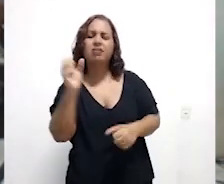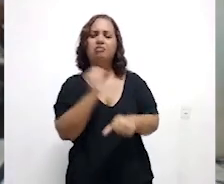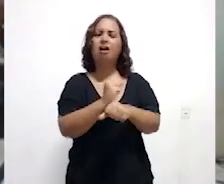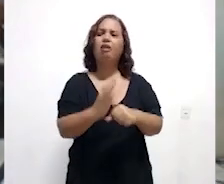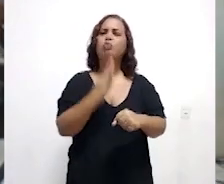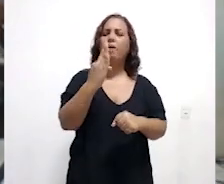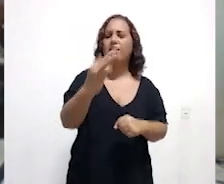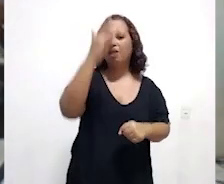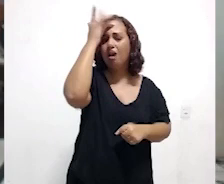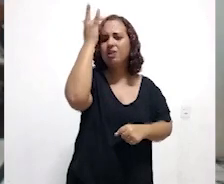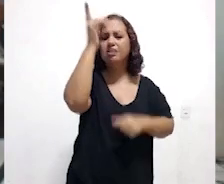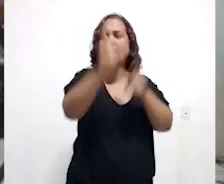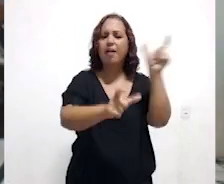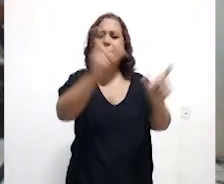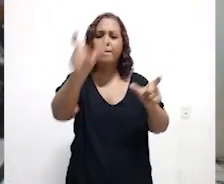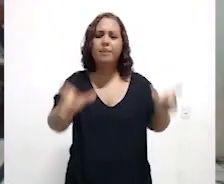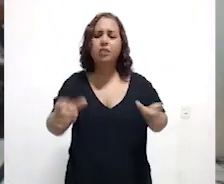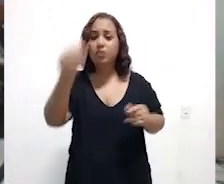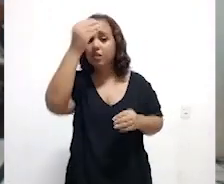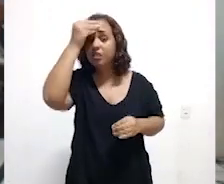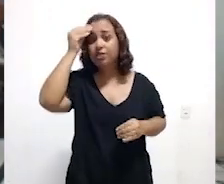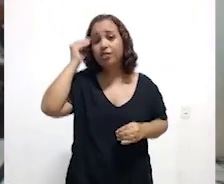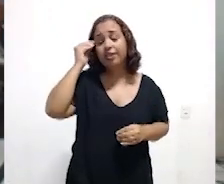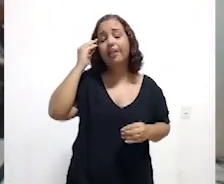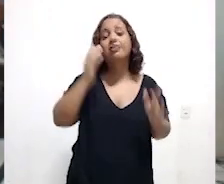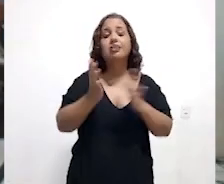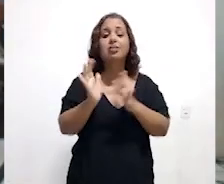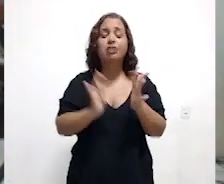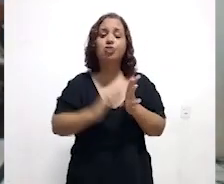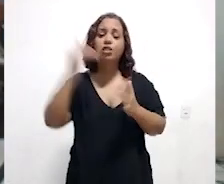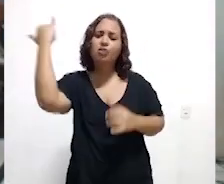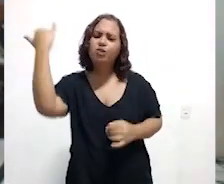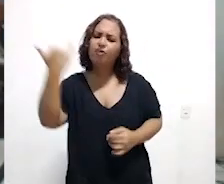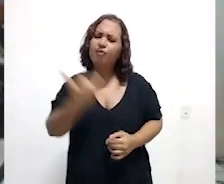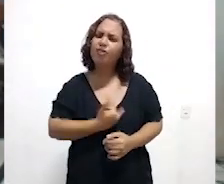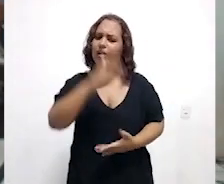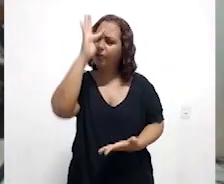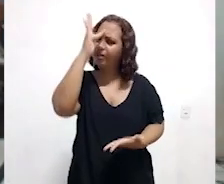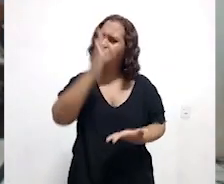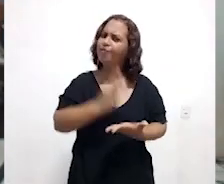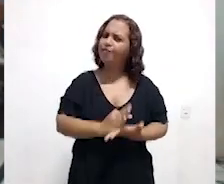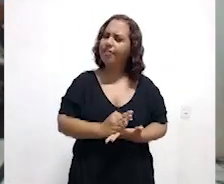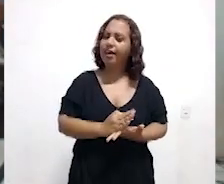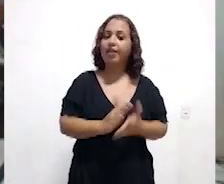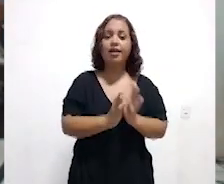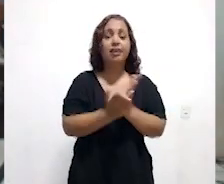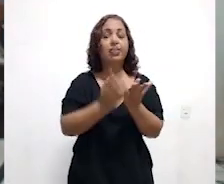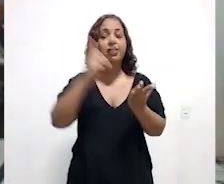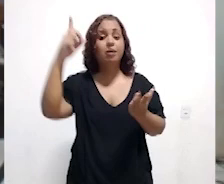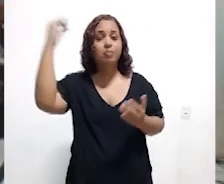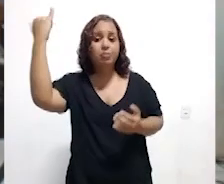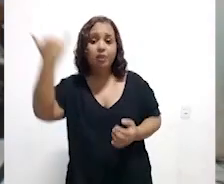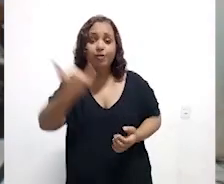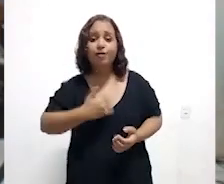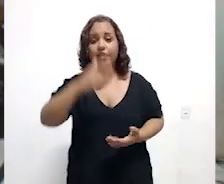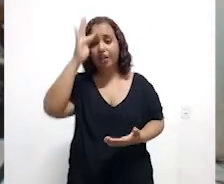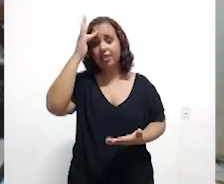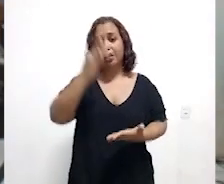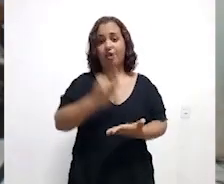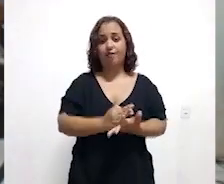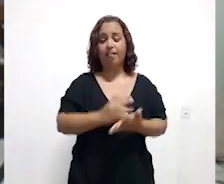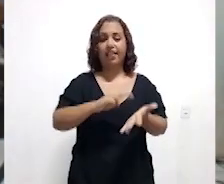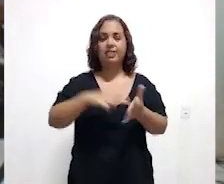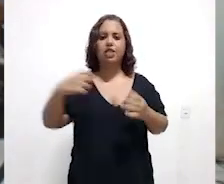esquecem de que Jesus nos falou da fé, de que a palavra de Deus nos fala da fé, que é um escudo para